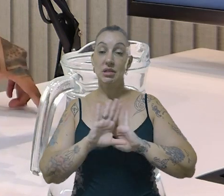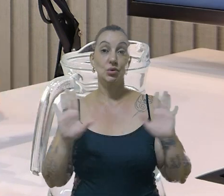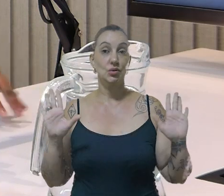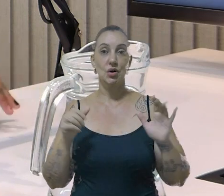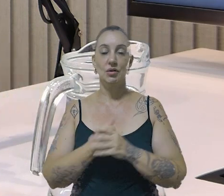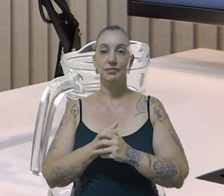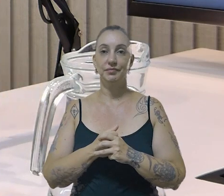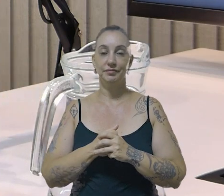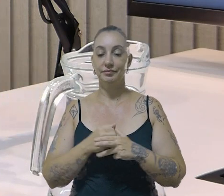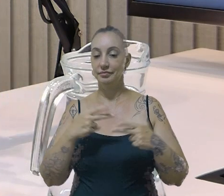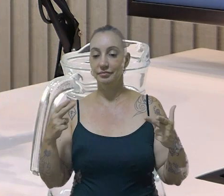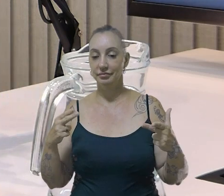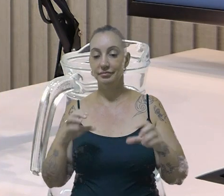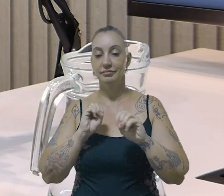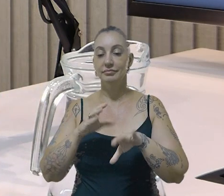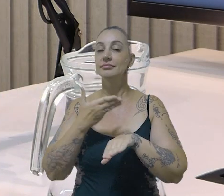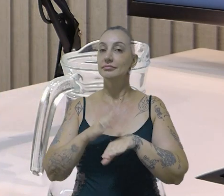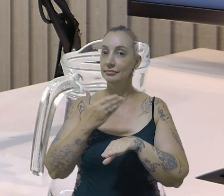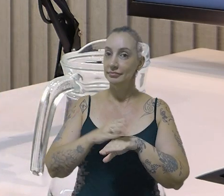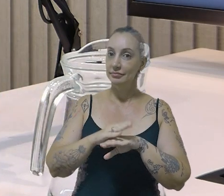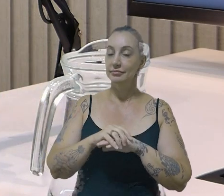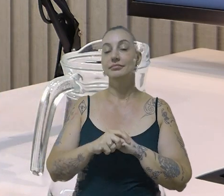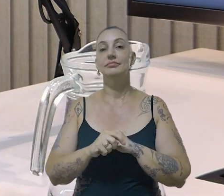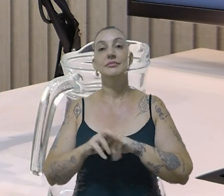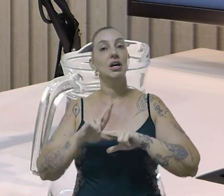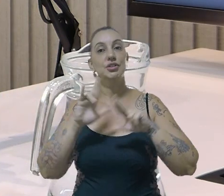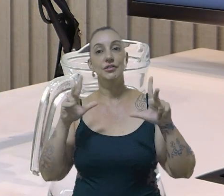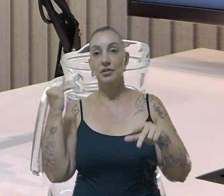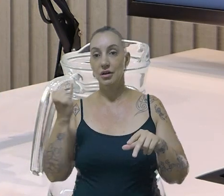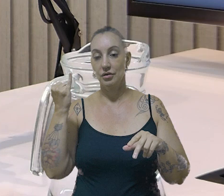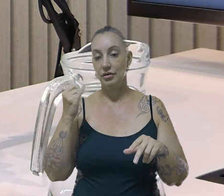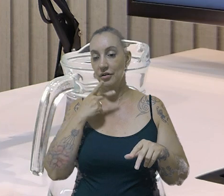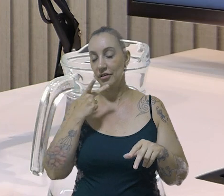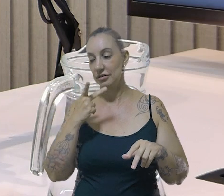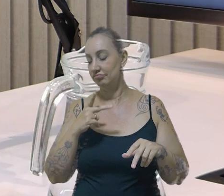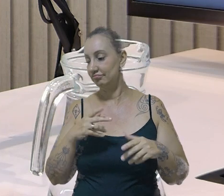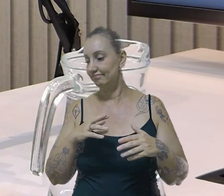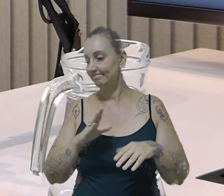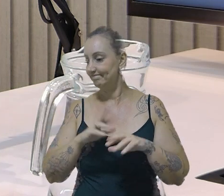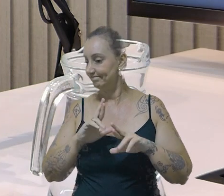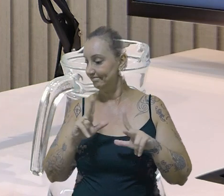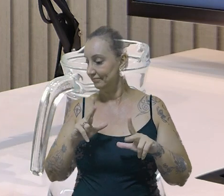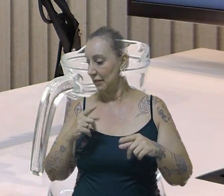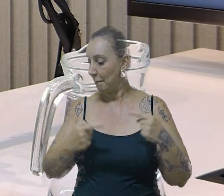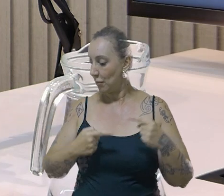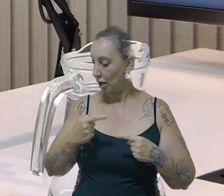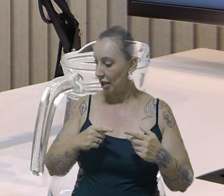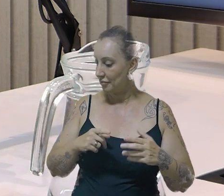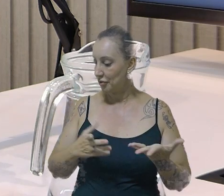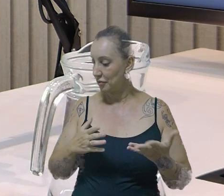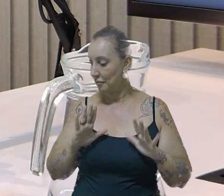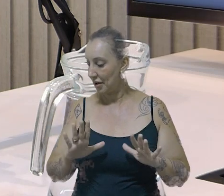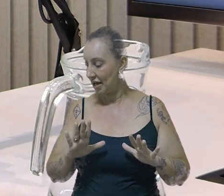então a coisa da sala de ensaio faz muito mais diferença não vou falar que faz mais diferença porque é polêmico falar isso mas a